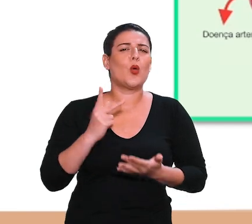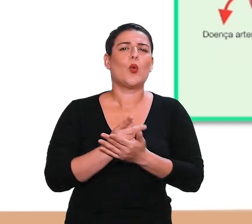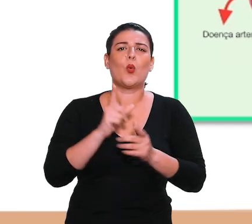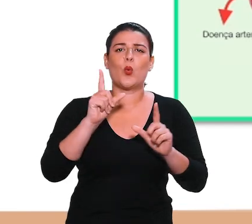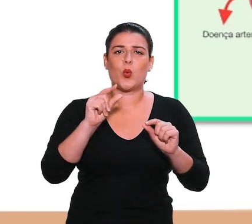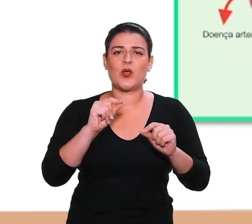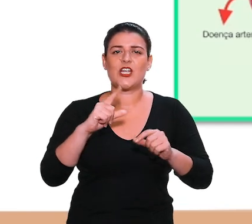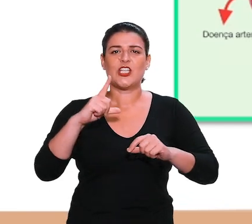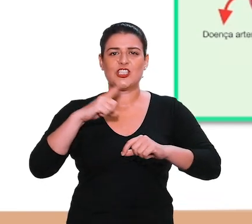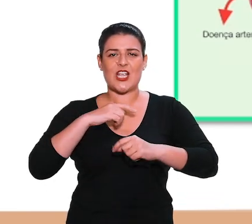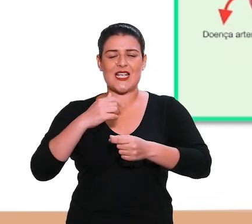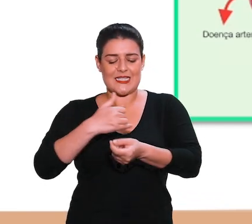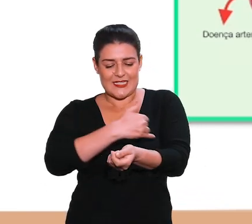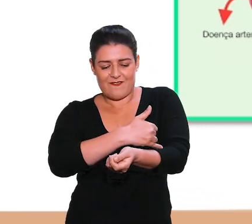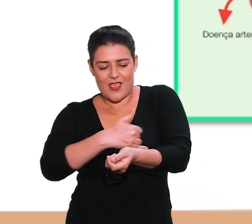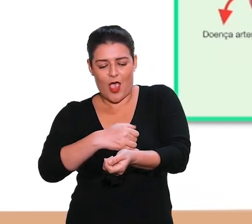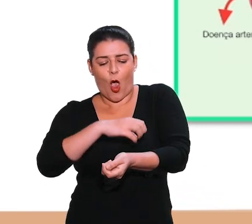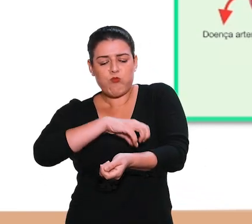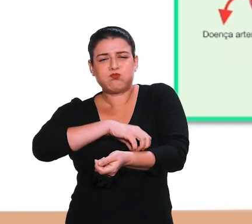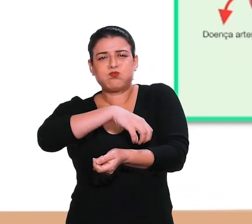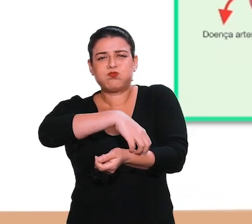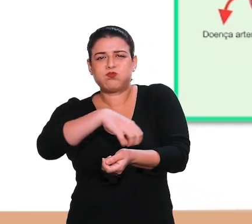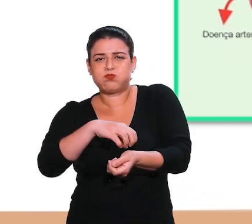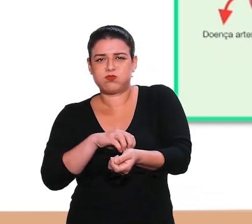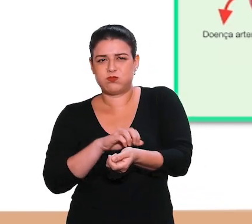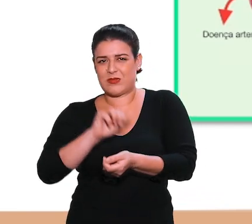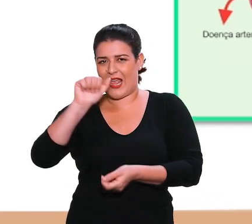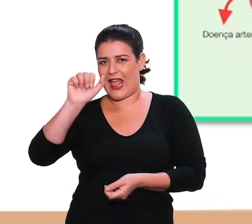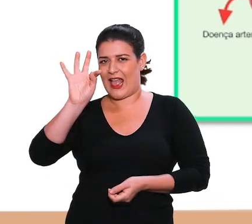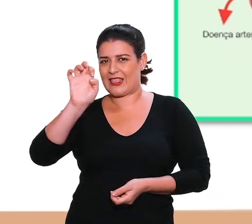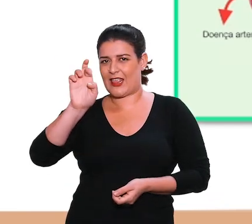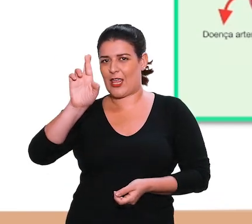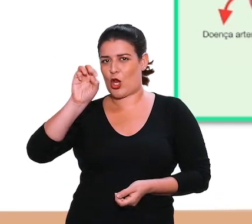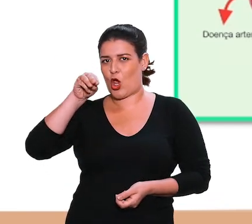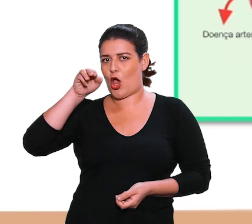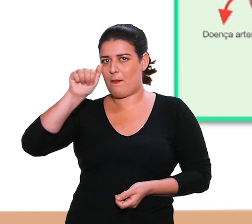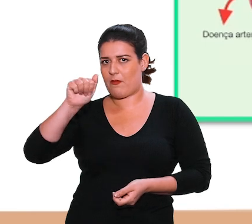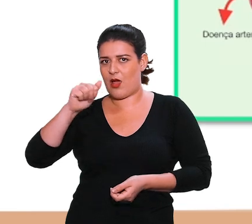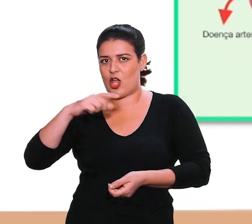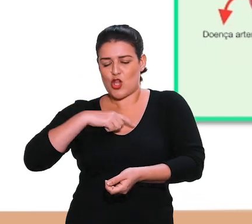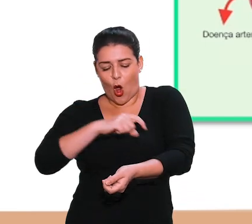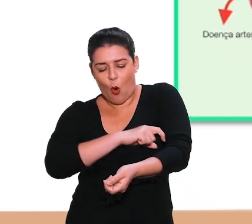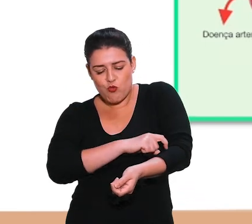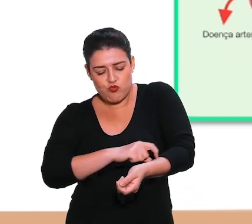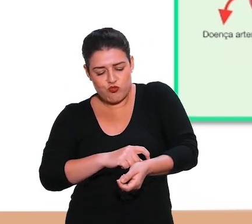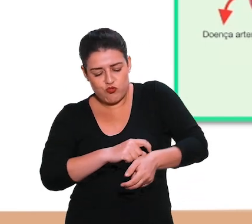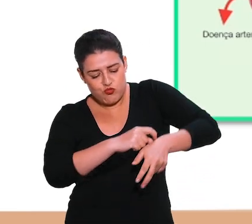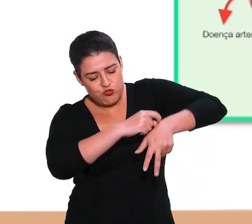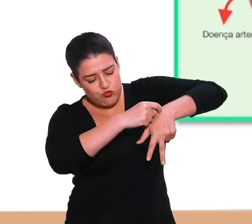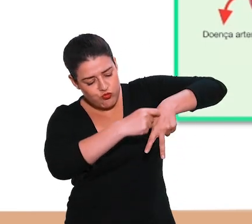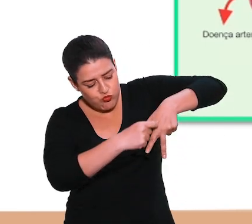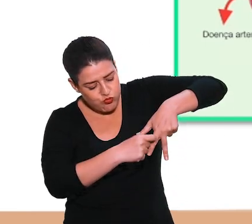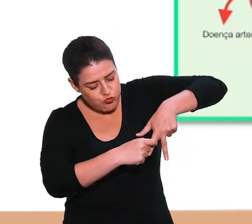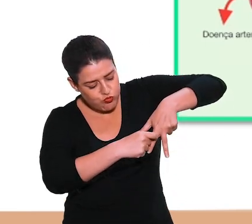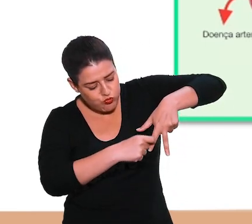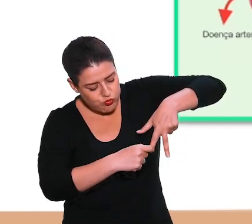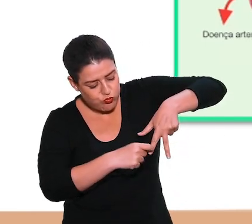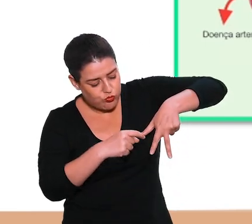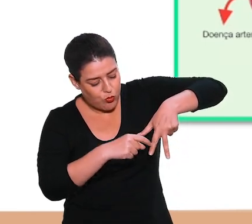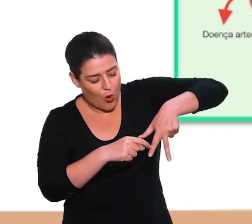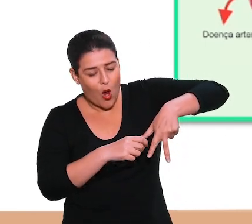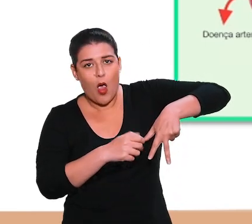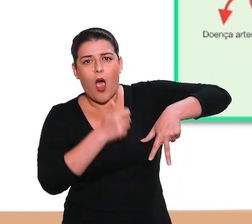o acúmulo de placas de ateroma, a aterosclerose, em vasos importantes que vão para os membros inferiores. E esses vasos, uma